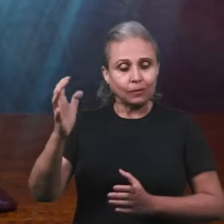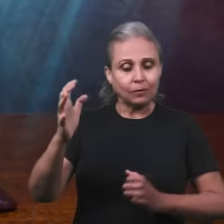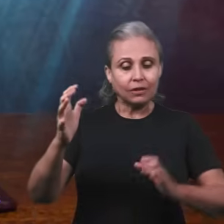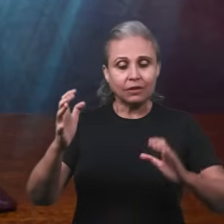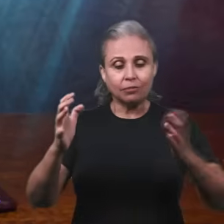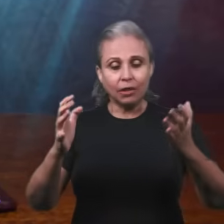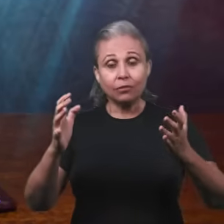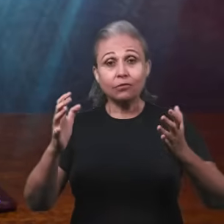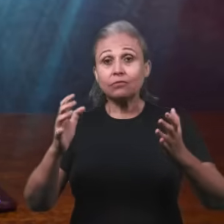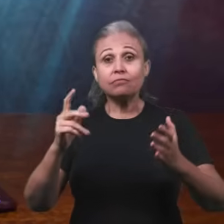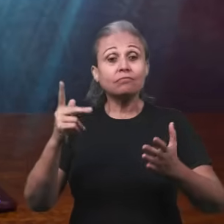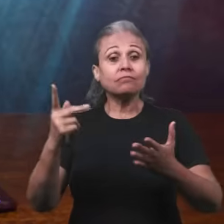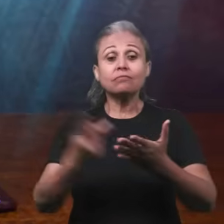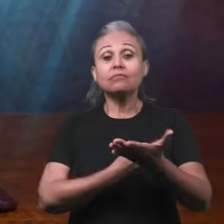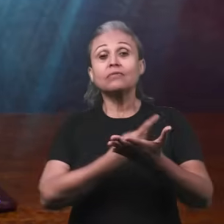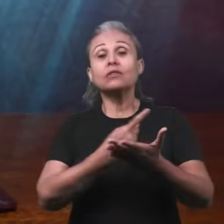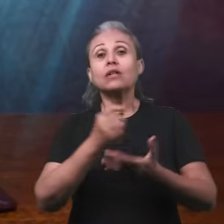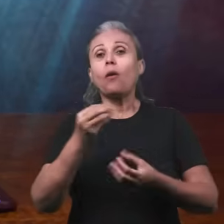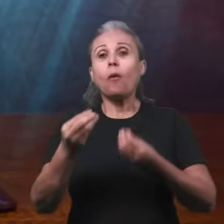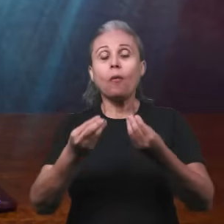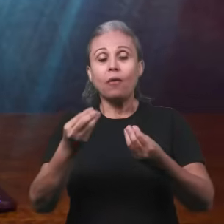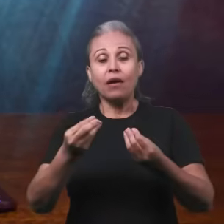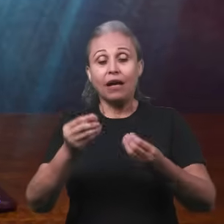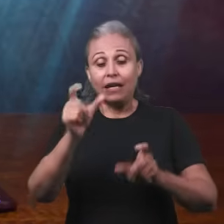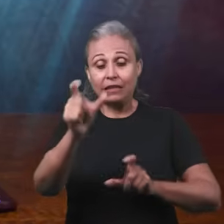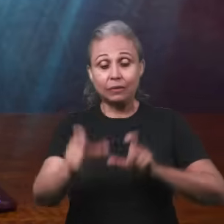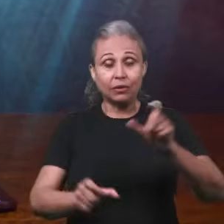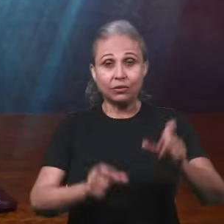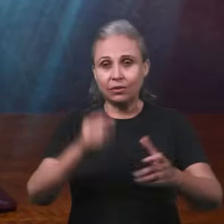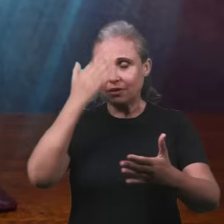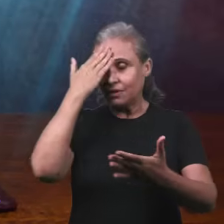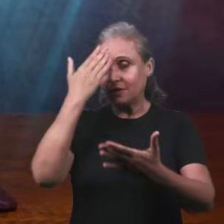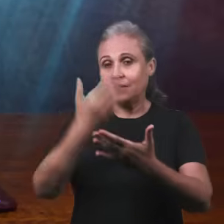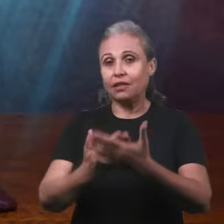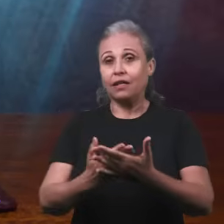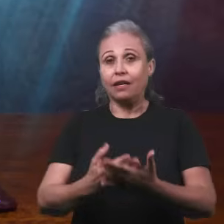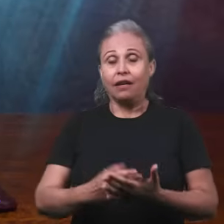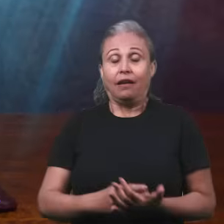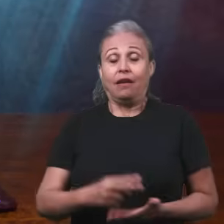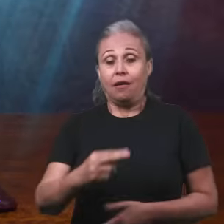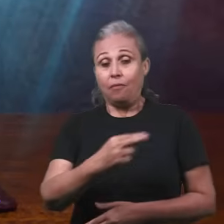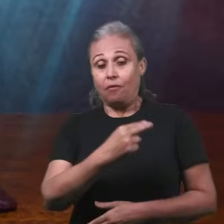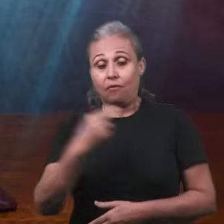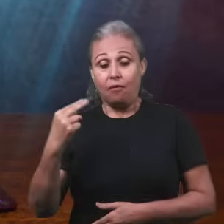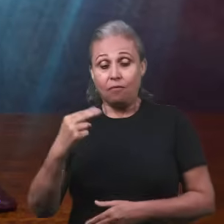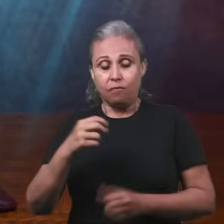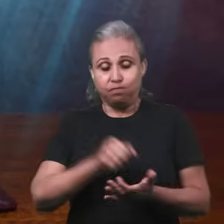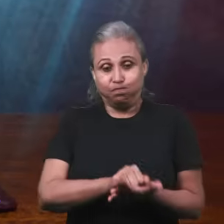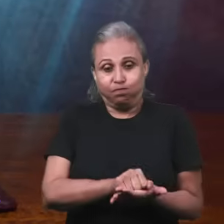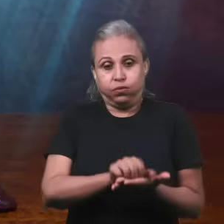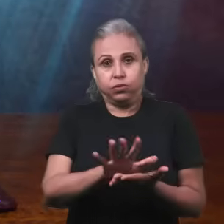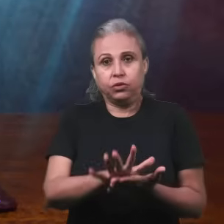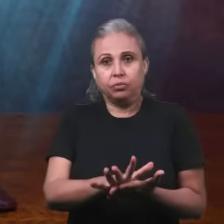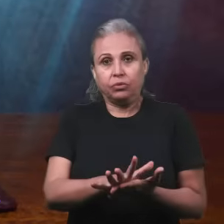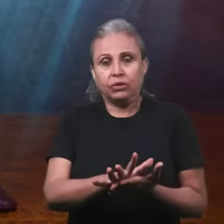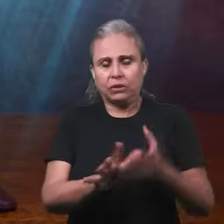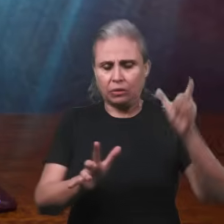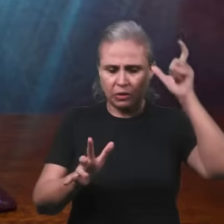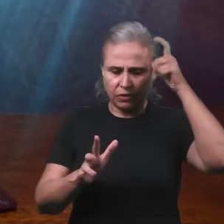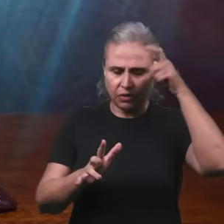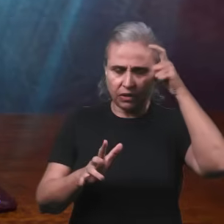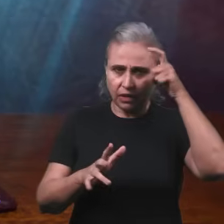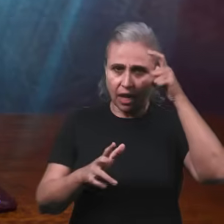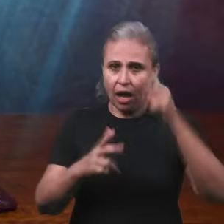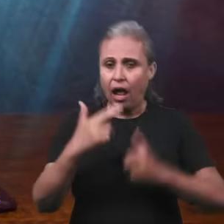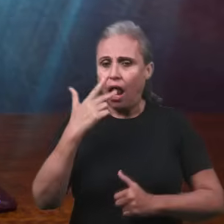crerem. Em meu nome expulsarão os demônios, falarão novas línguas,